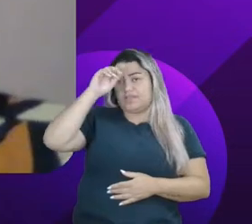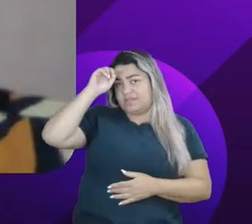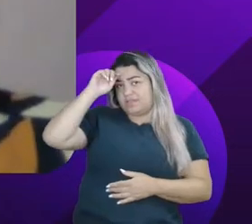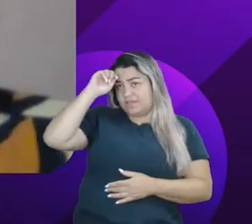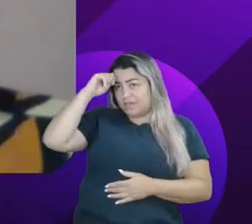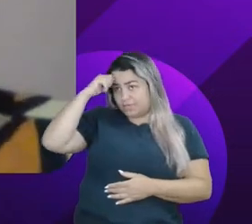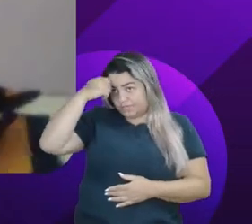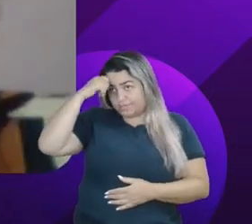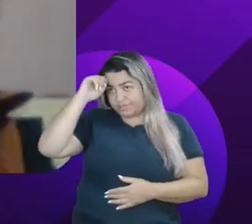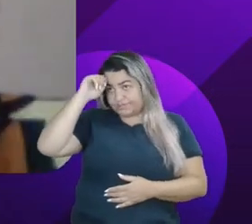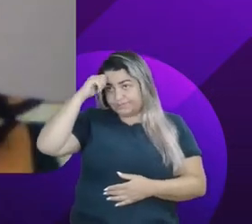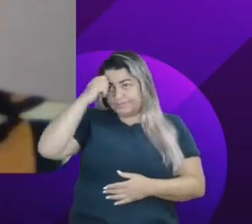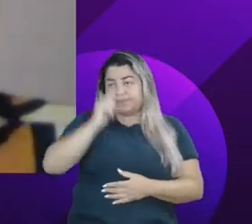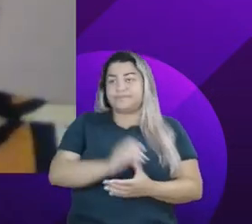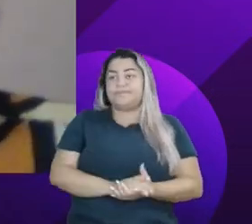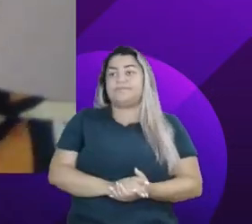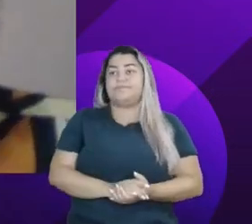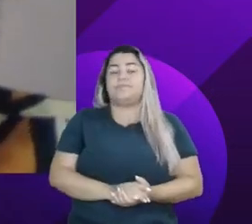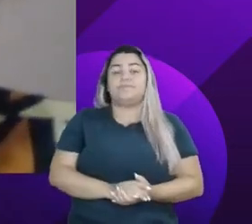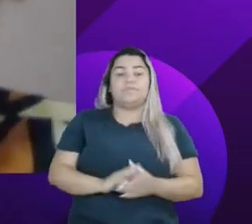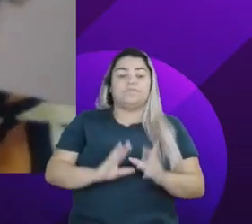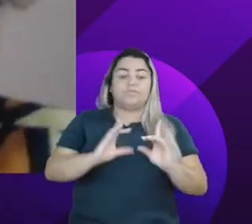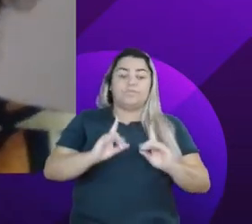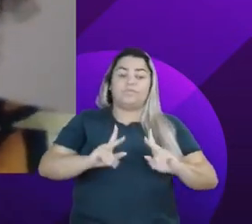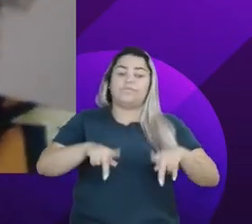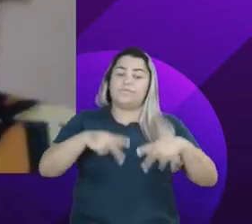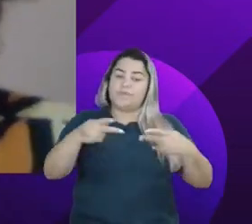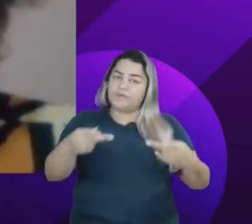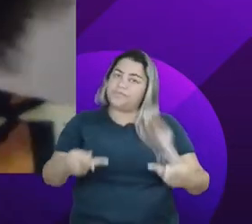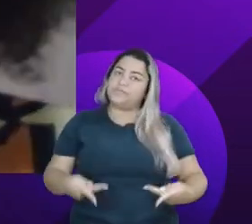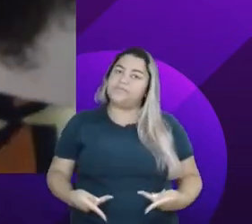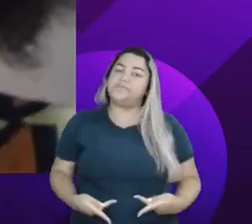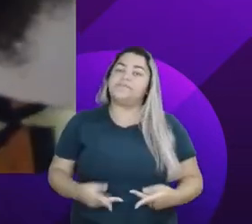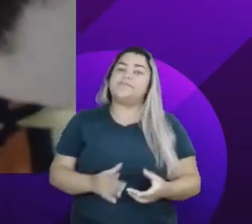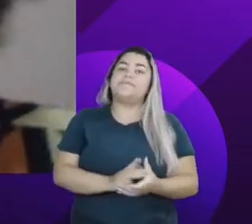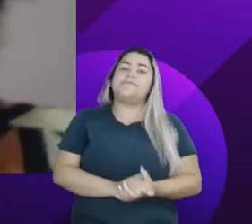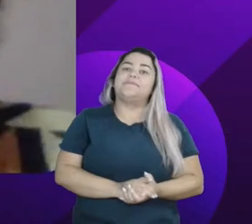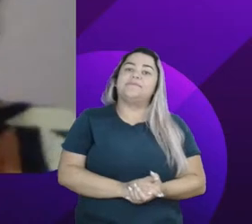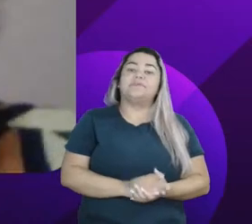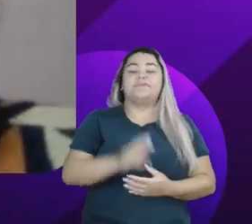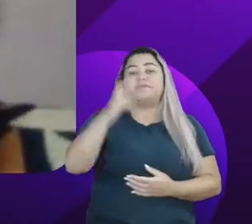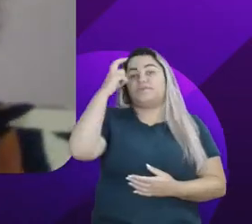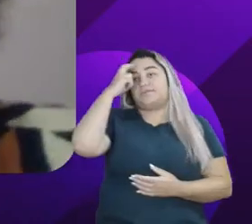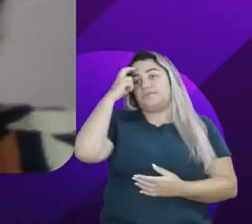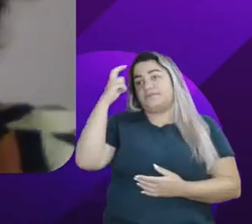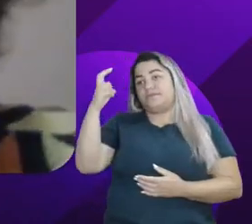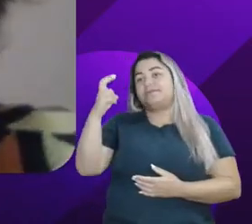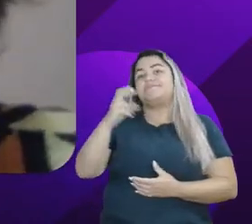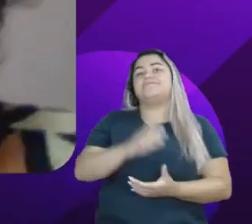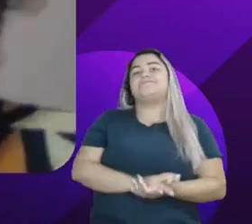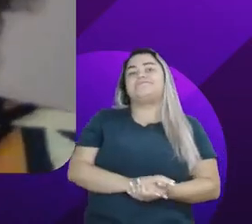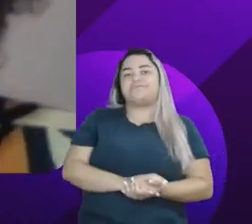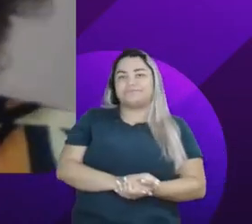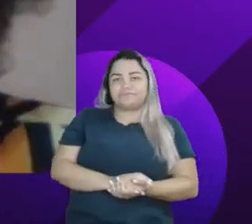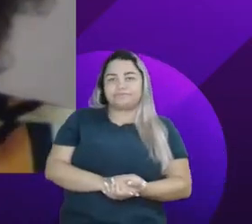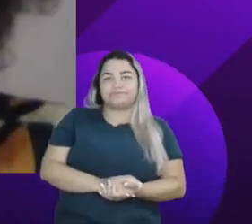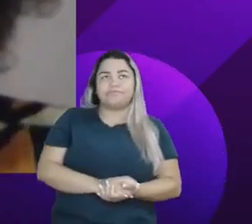negros, direitos humanos e na cultura, evidentemente, não